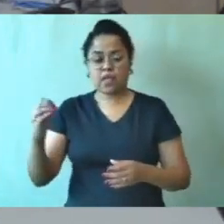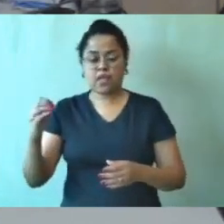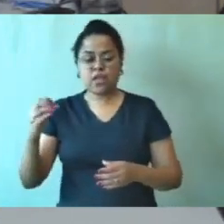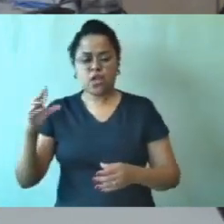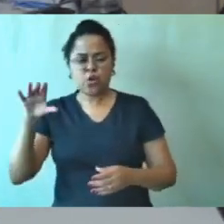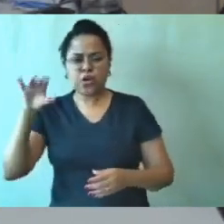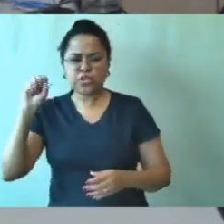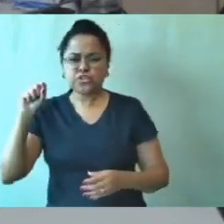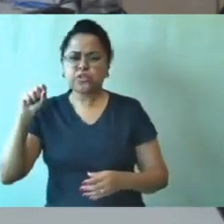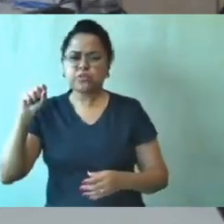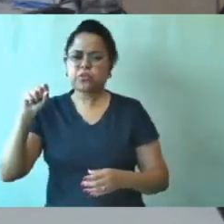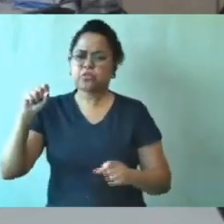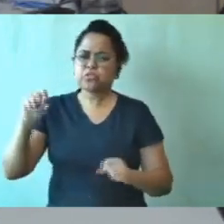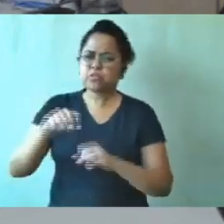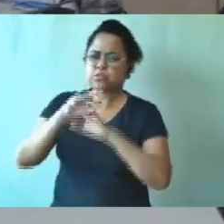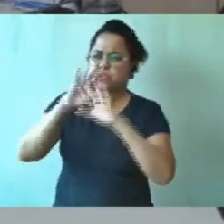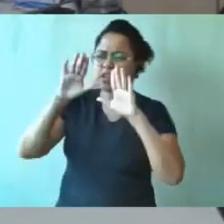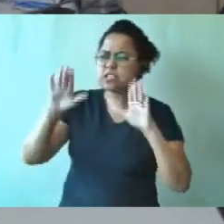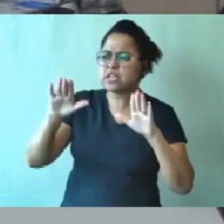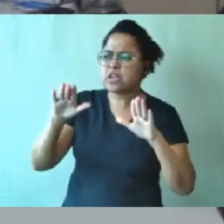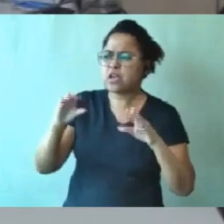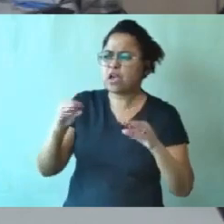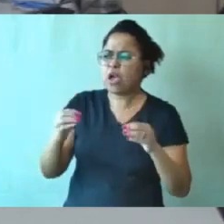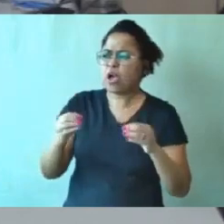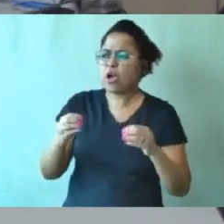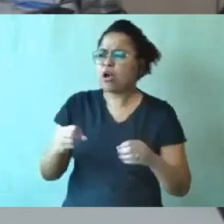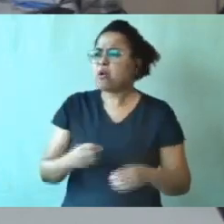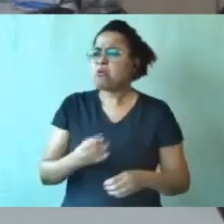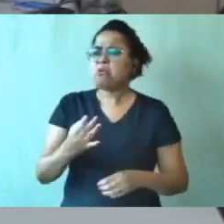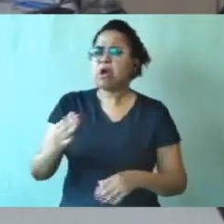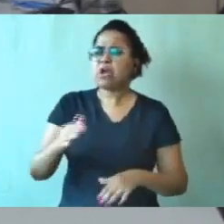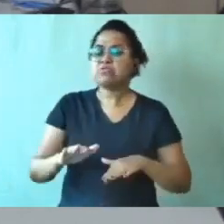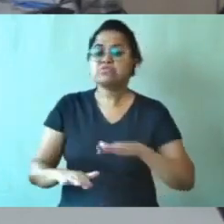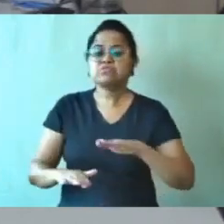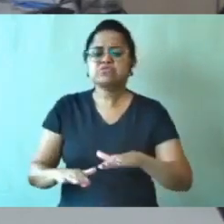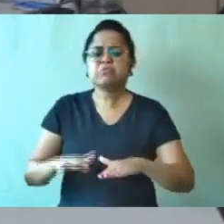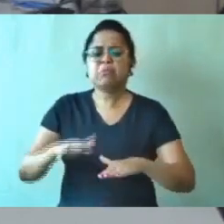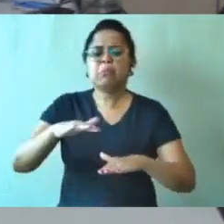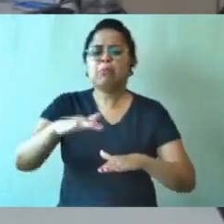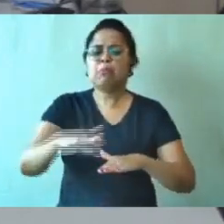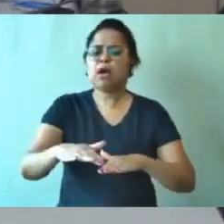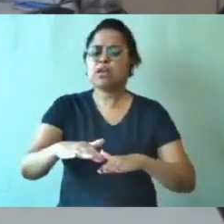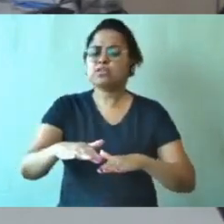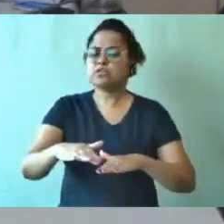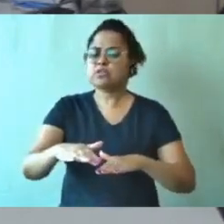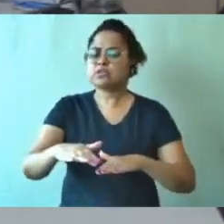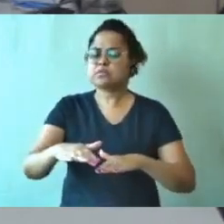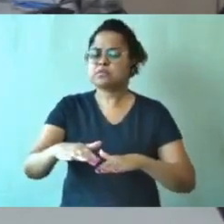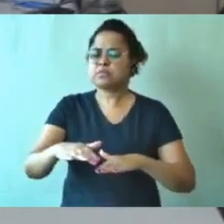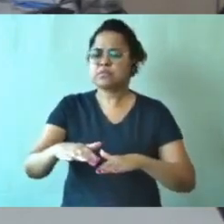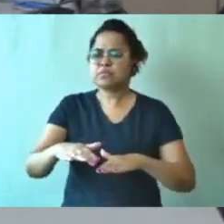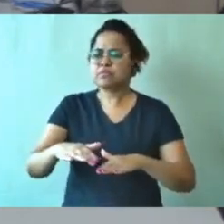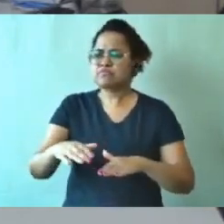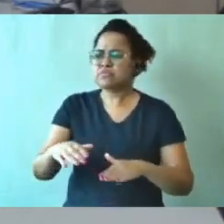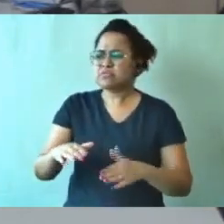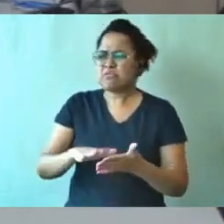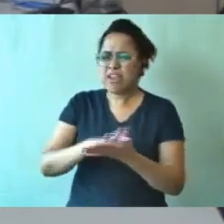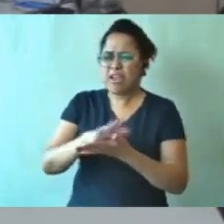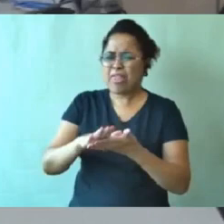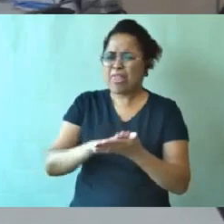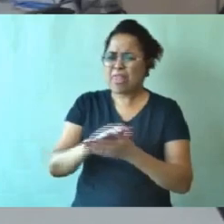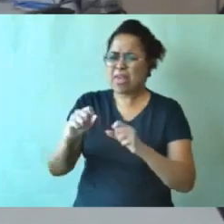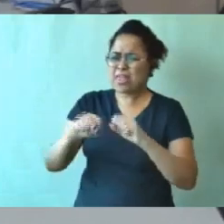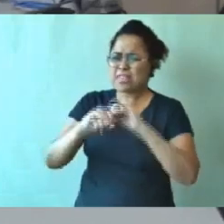esclarecendo os passos. Porque durante um determinado período dessa CPI, não estava nada claro. O que estava aparecendo é